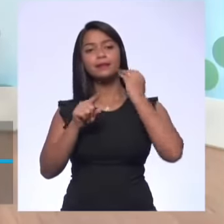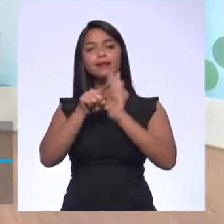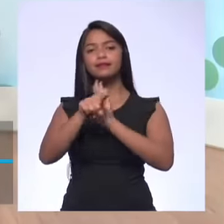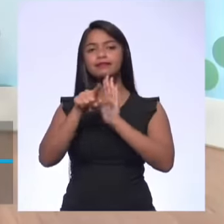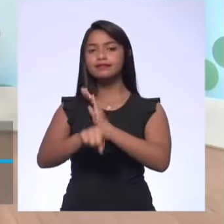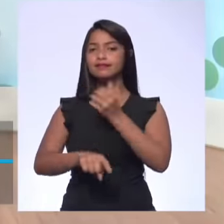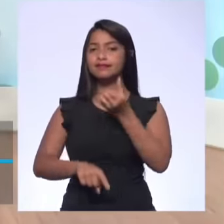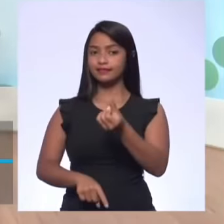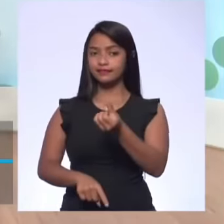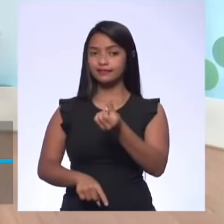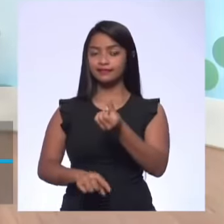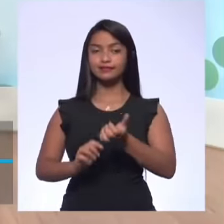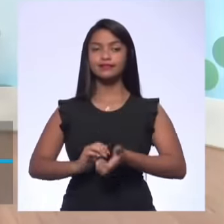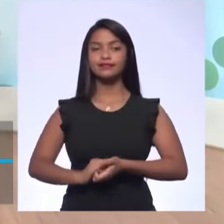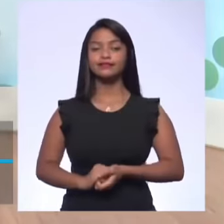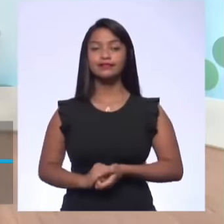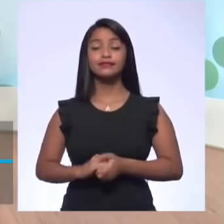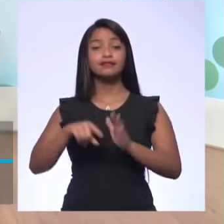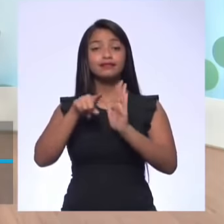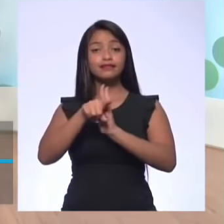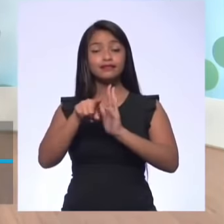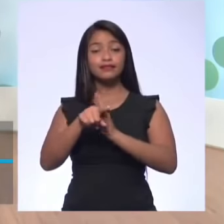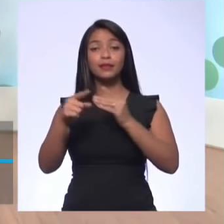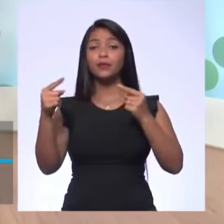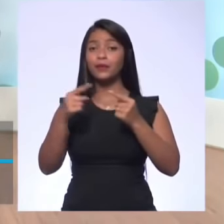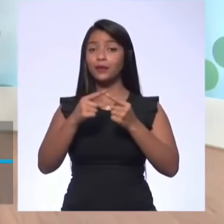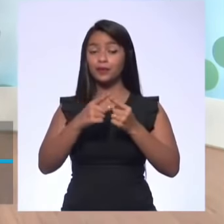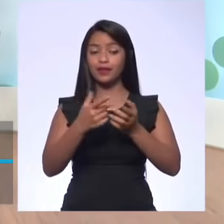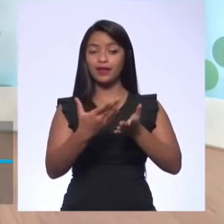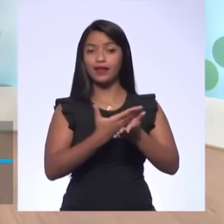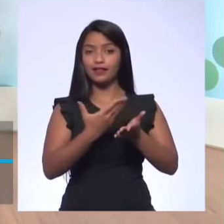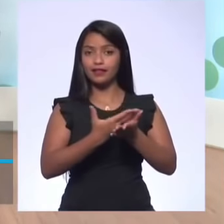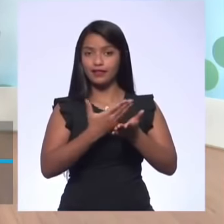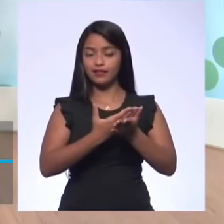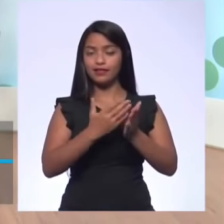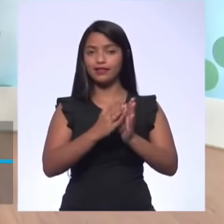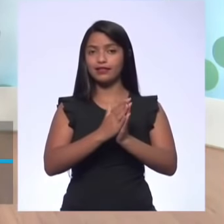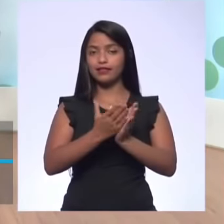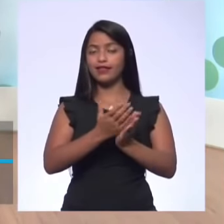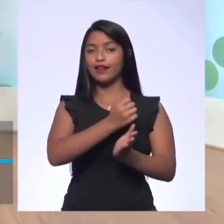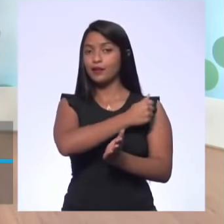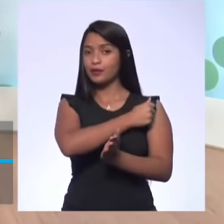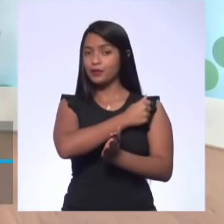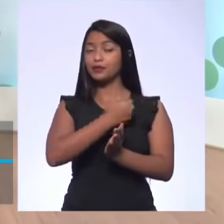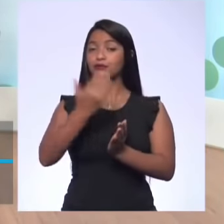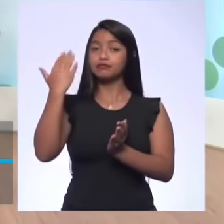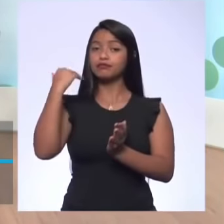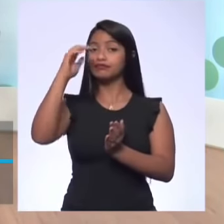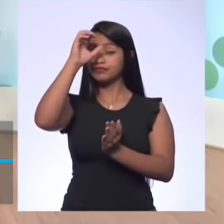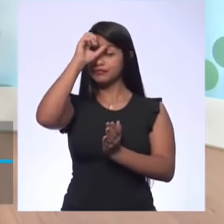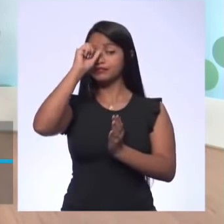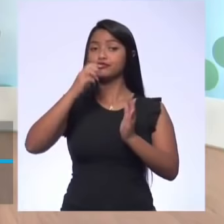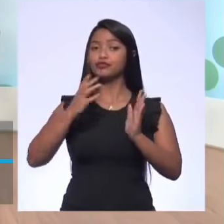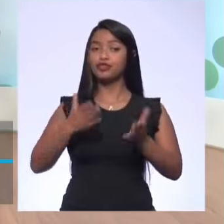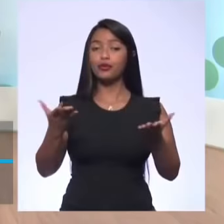são questões do caderno do aluno, que nós já trabalhamos, é uma revisão, eu quero ver se você